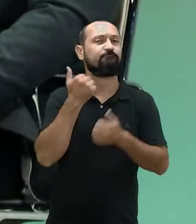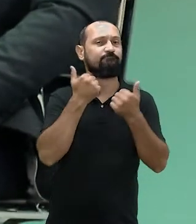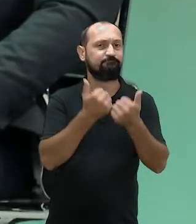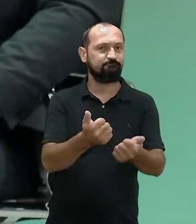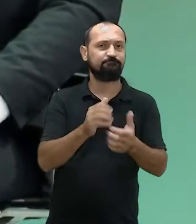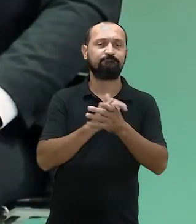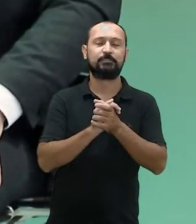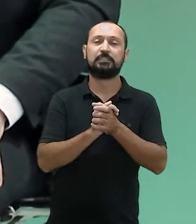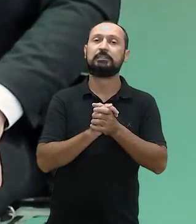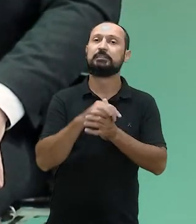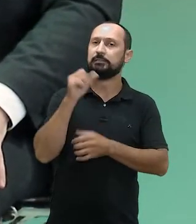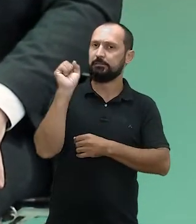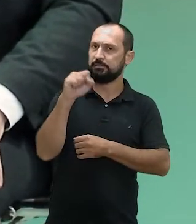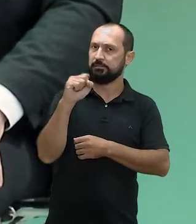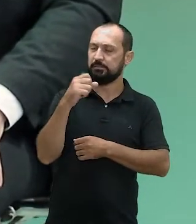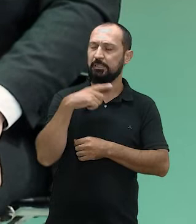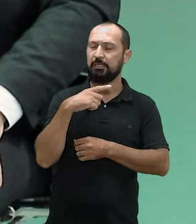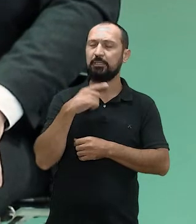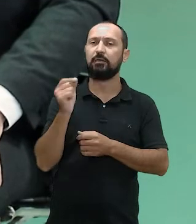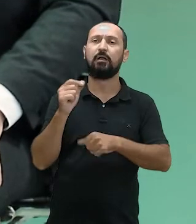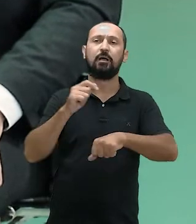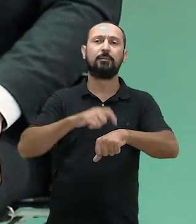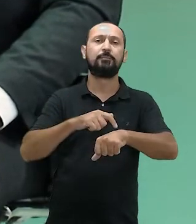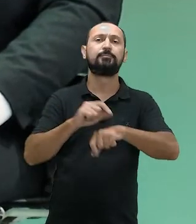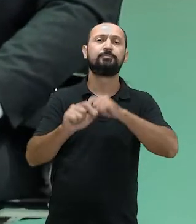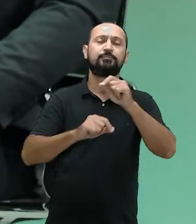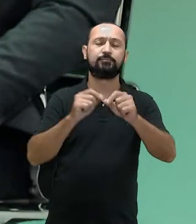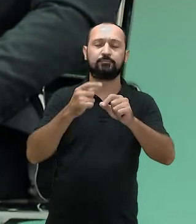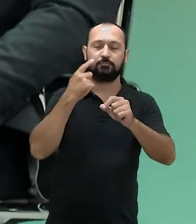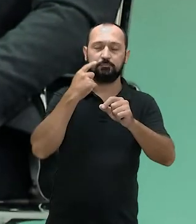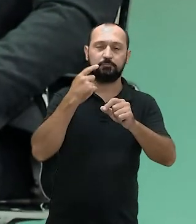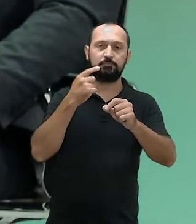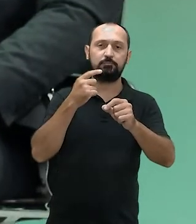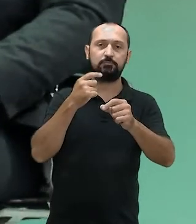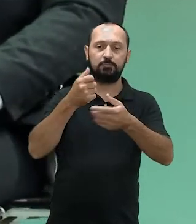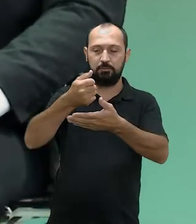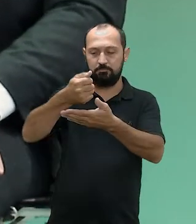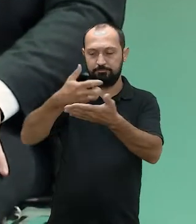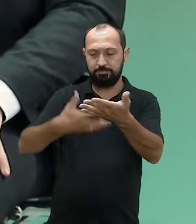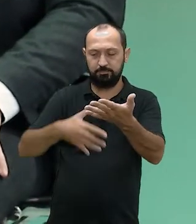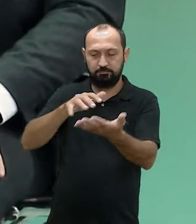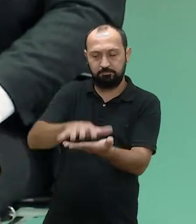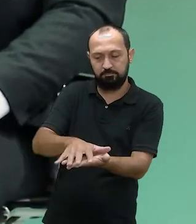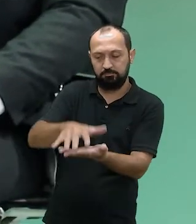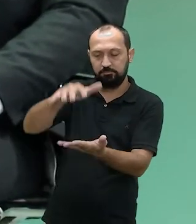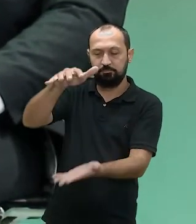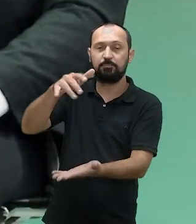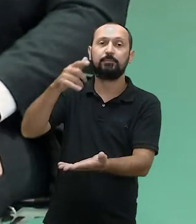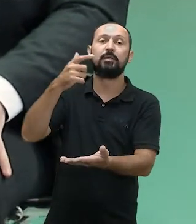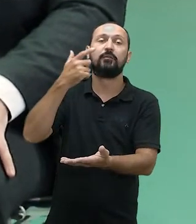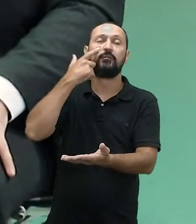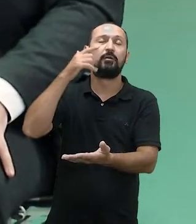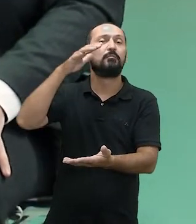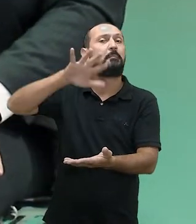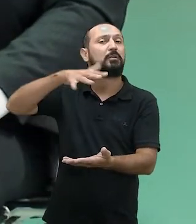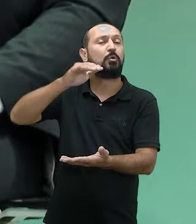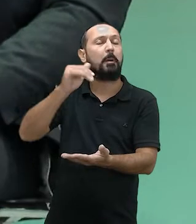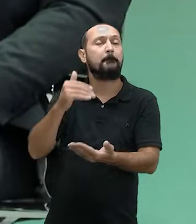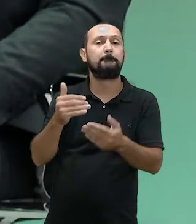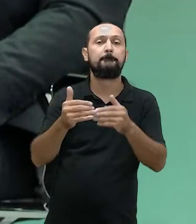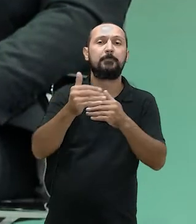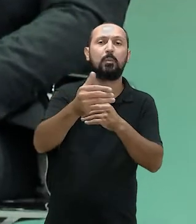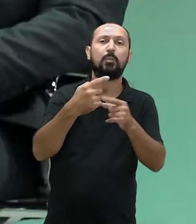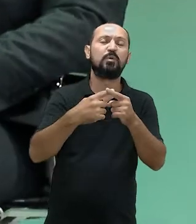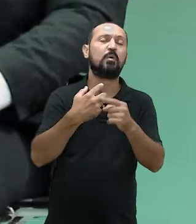pertinente. Com certeza, as peças orçamentárias elas são elaboradas considerando uma previsão. Até